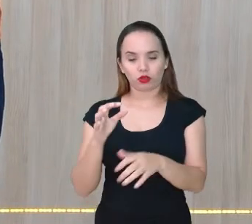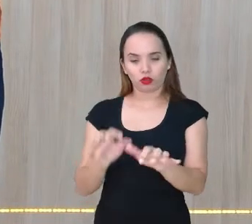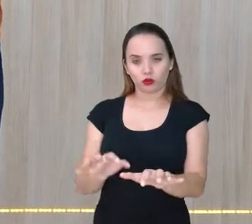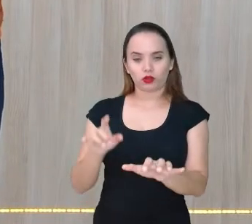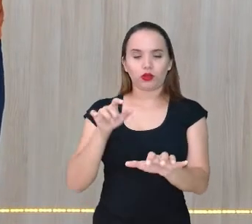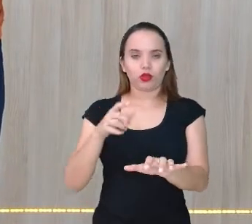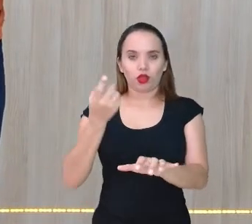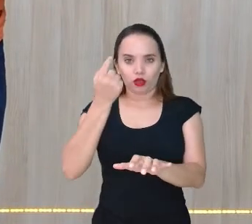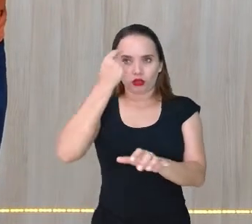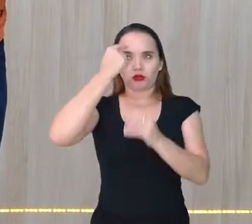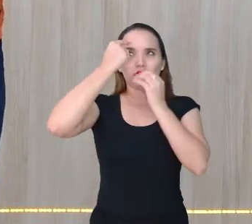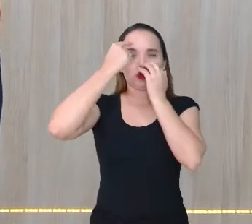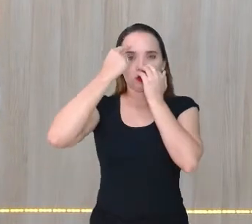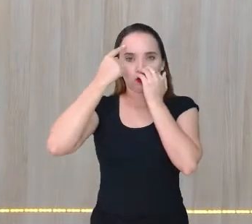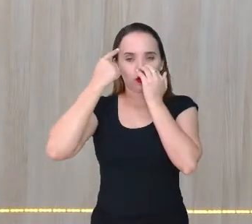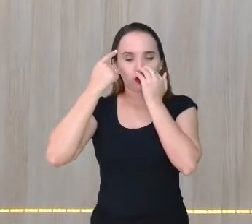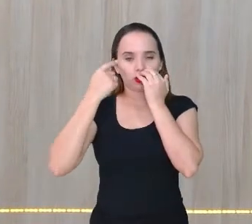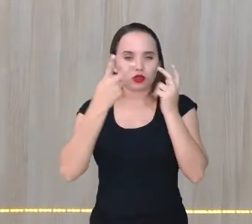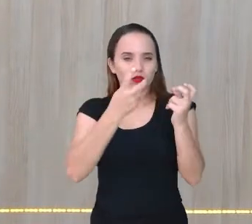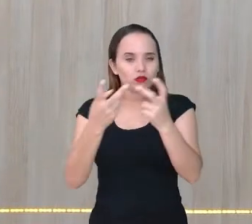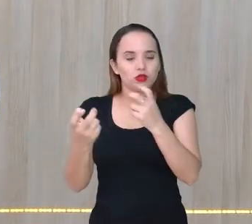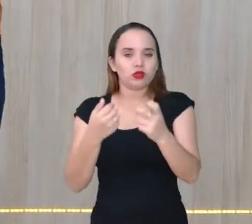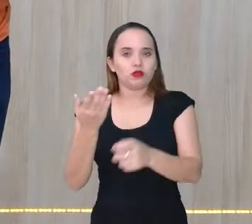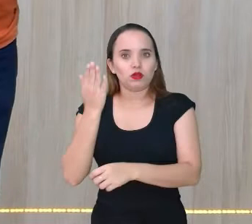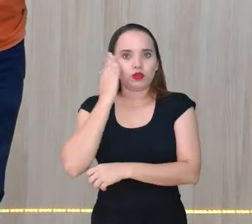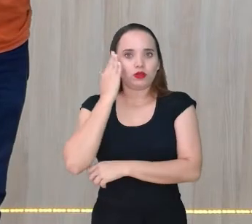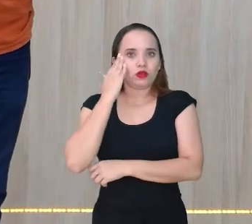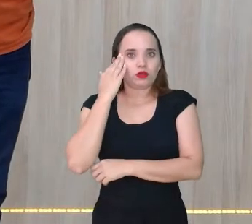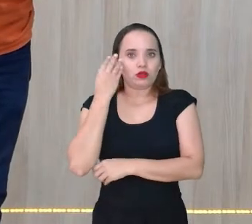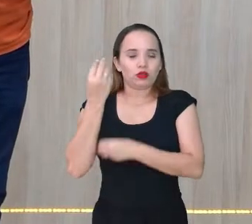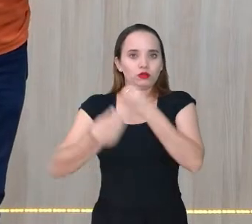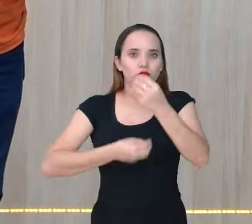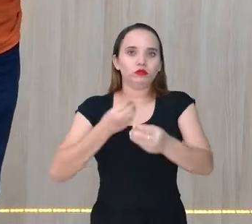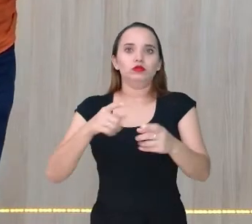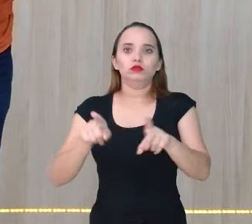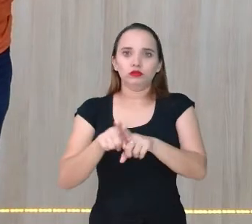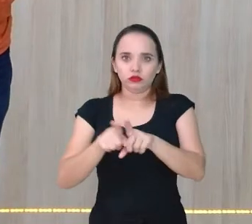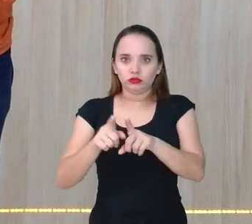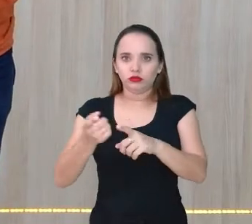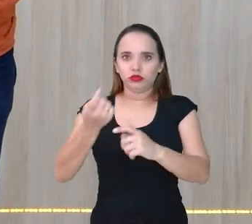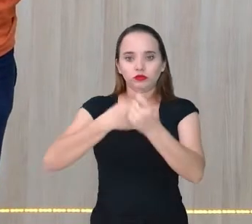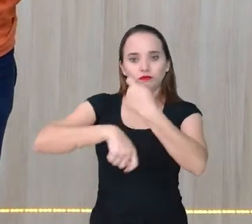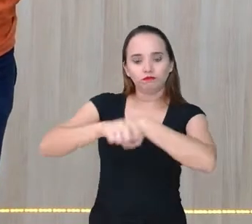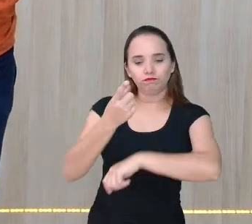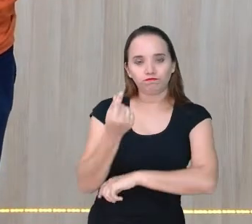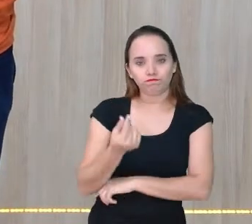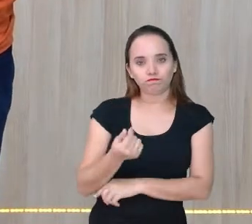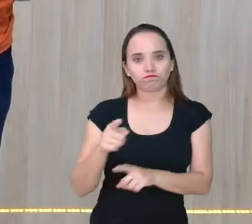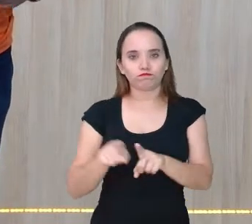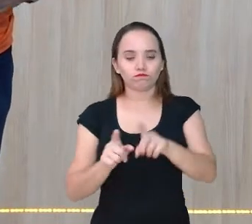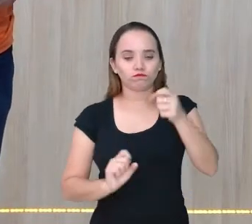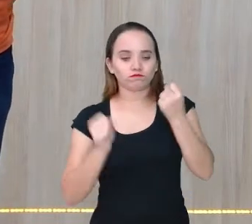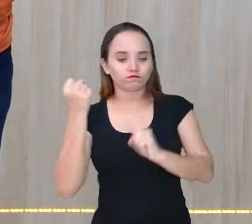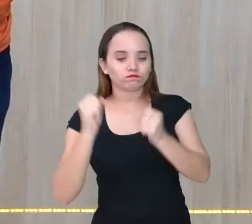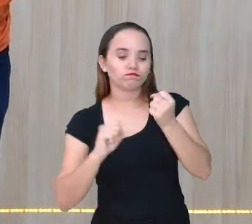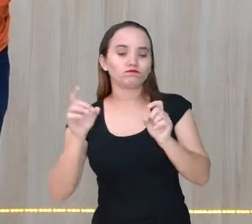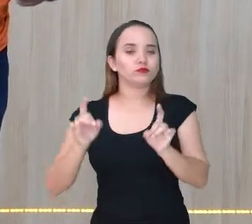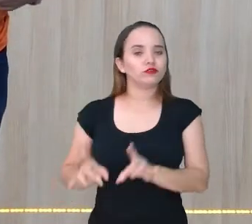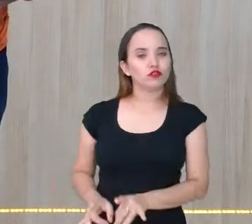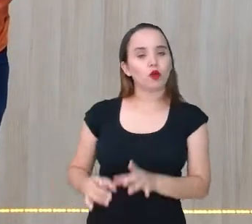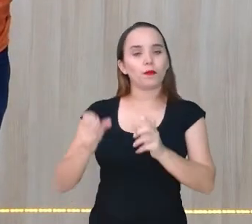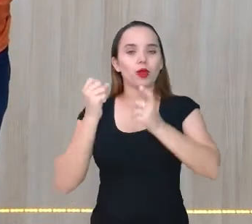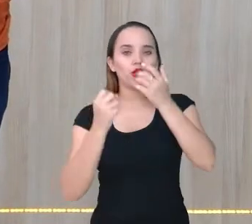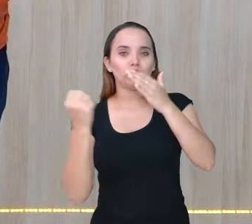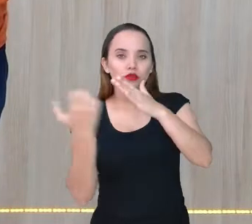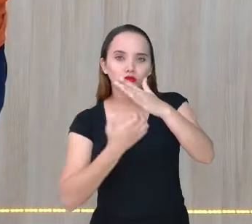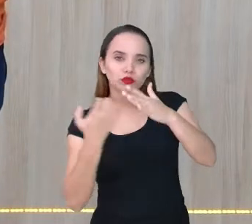quero que a gente vá aos poucos entendendo. E a questão econômica, né, com a questão do comércio, da indústria, né, da produção, e